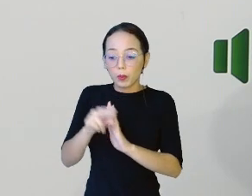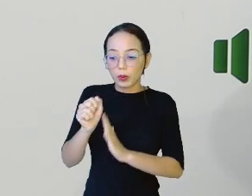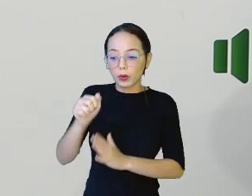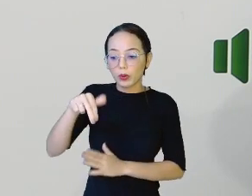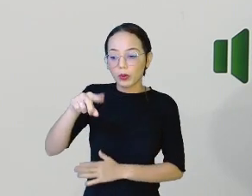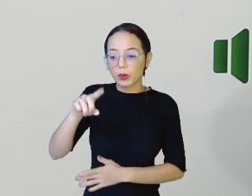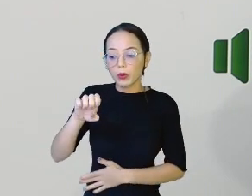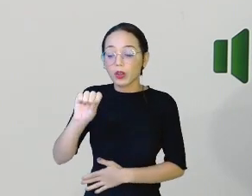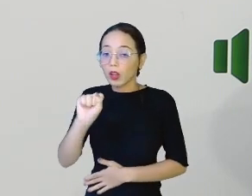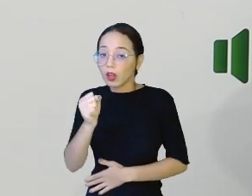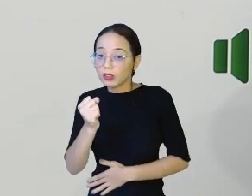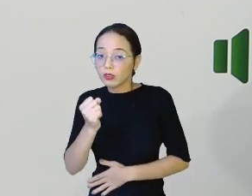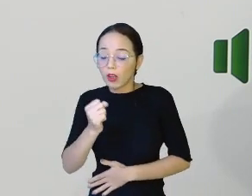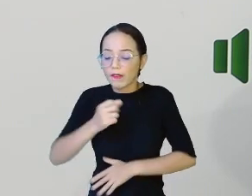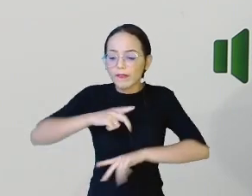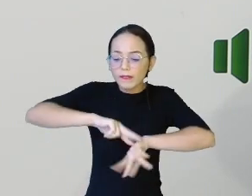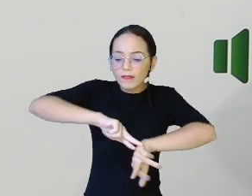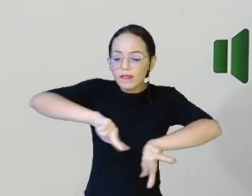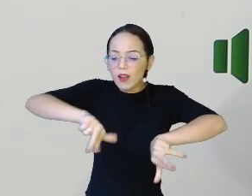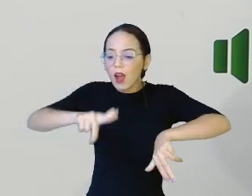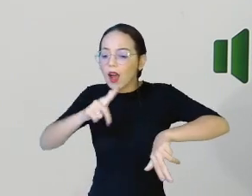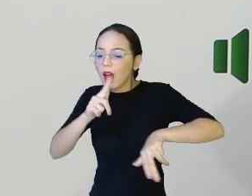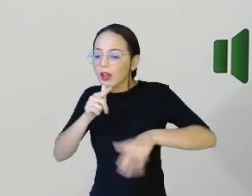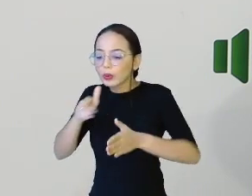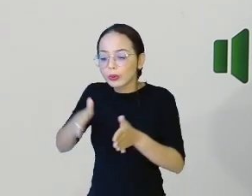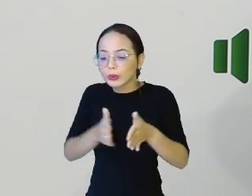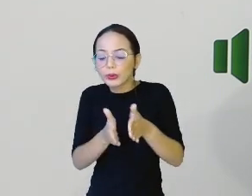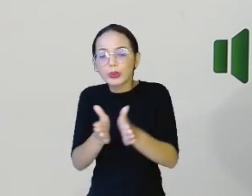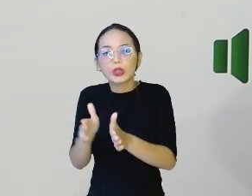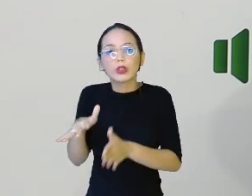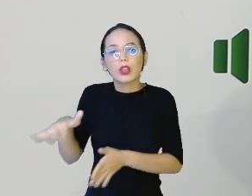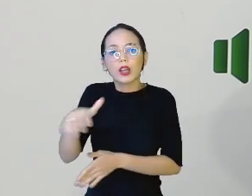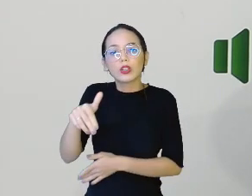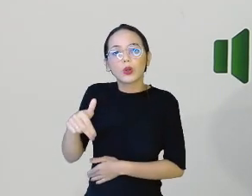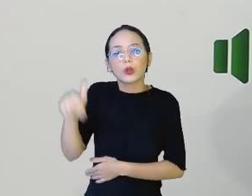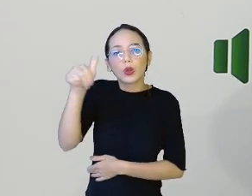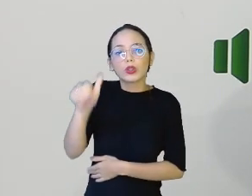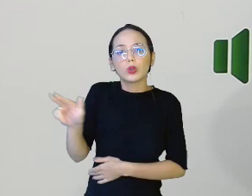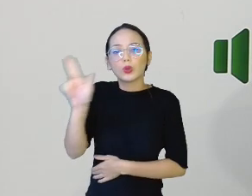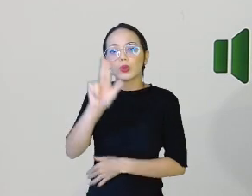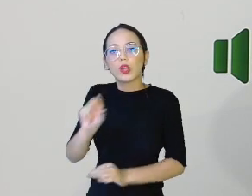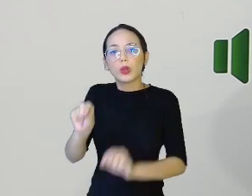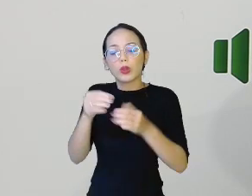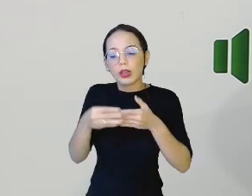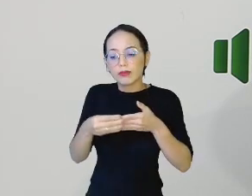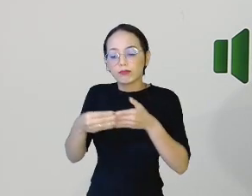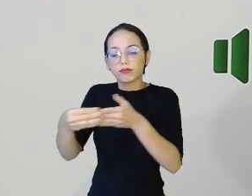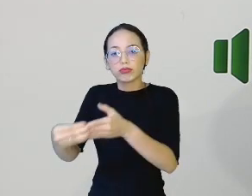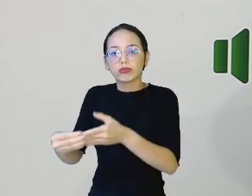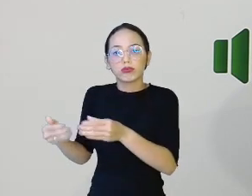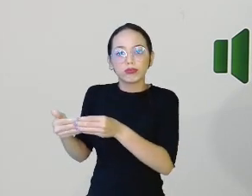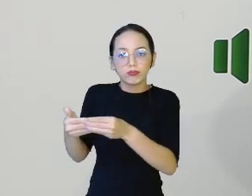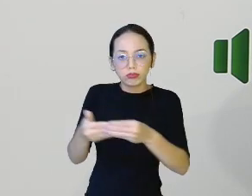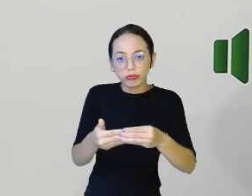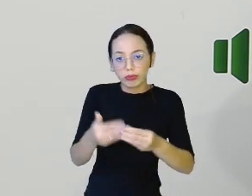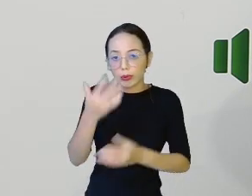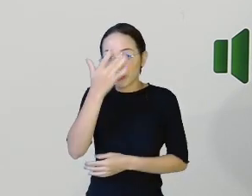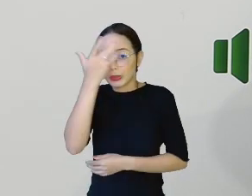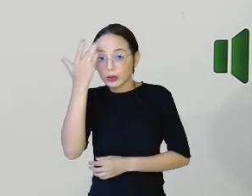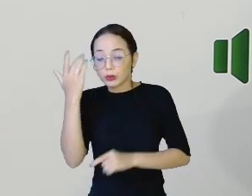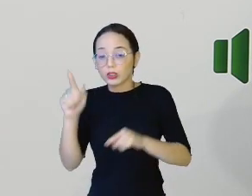Andes. Vários rios da região norte são utilizados para transportar pessoas